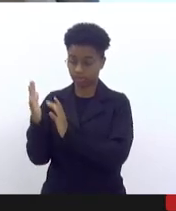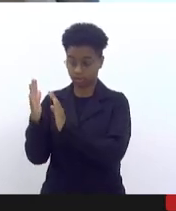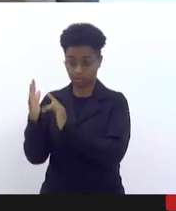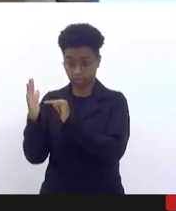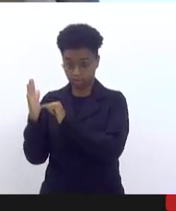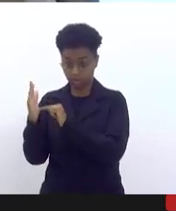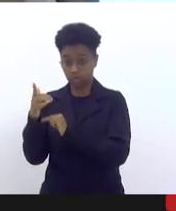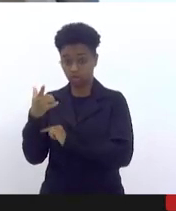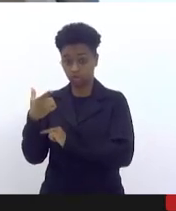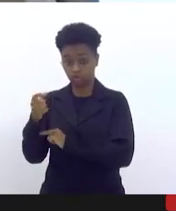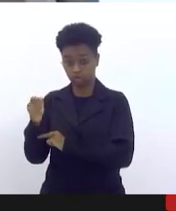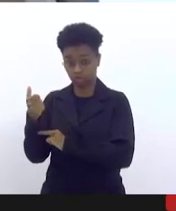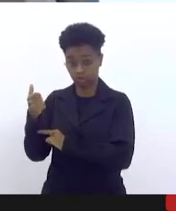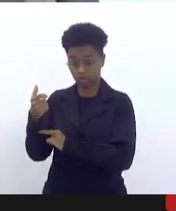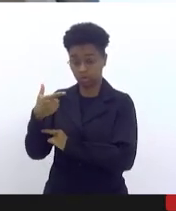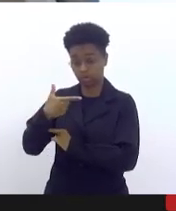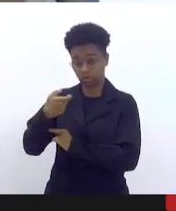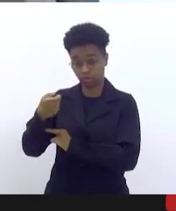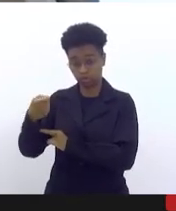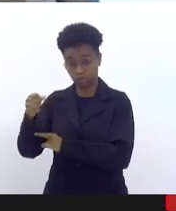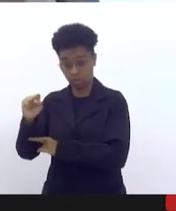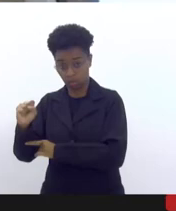2008 até